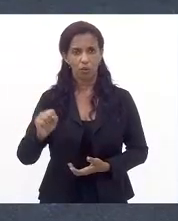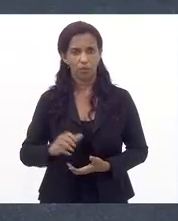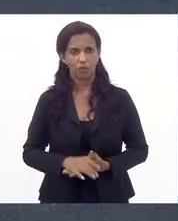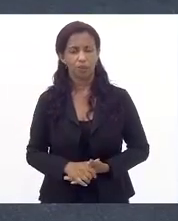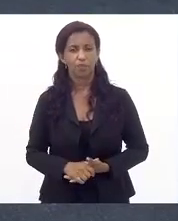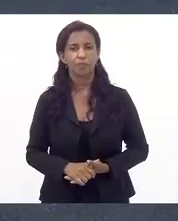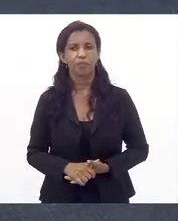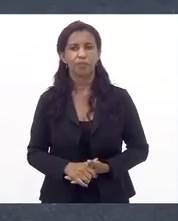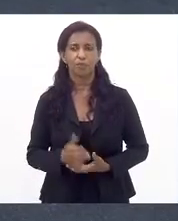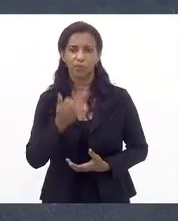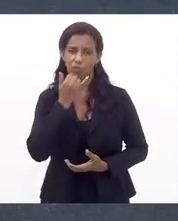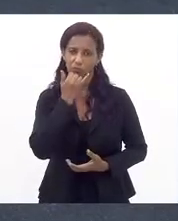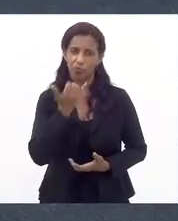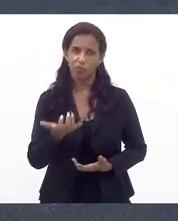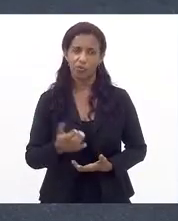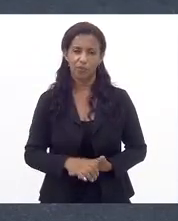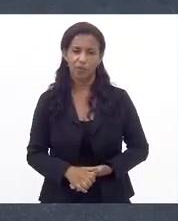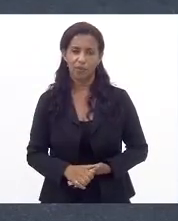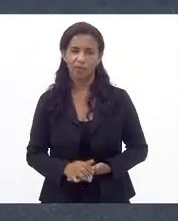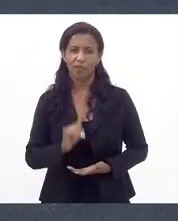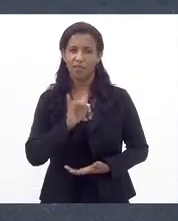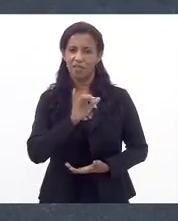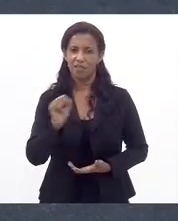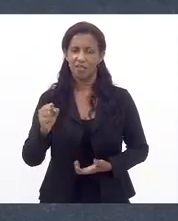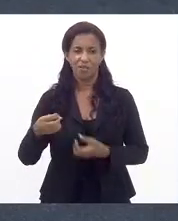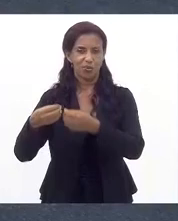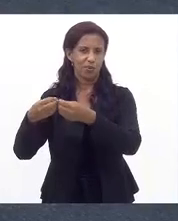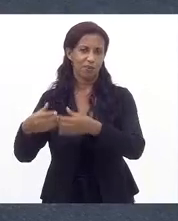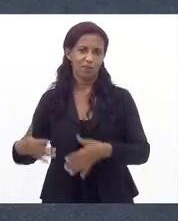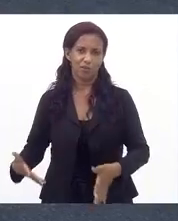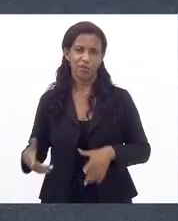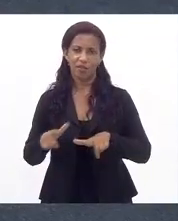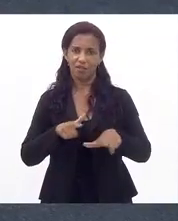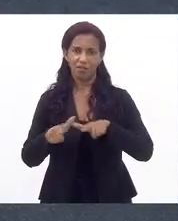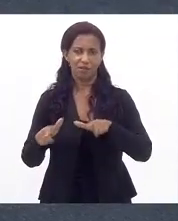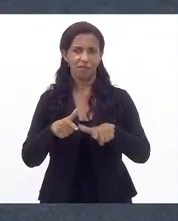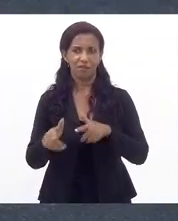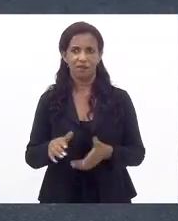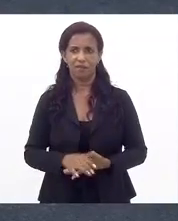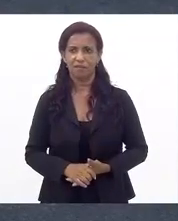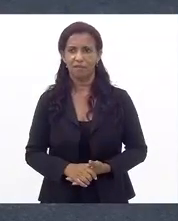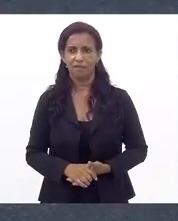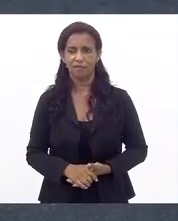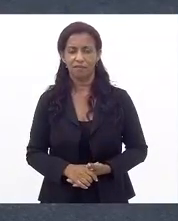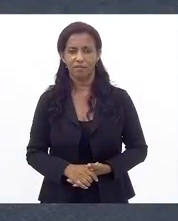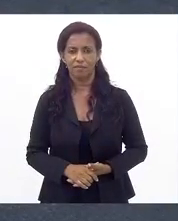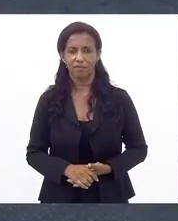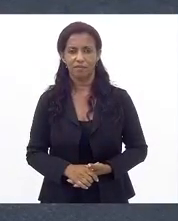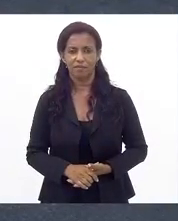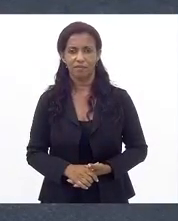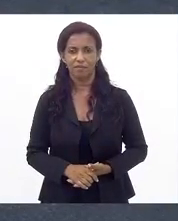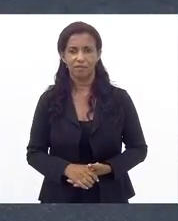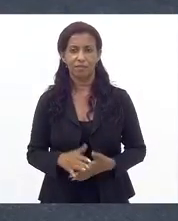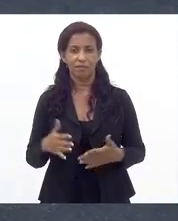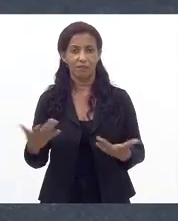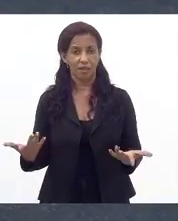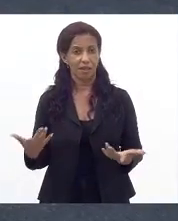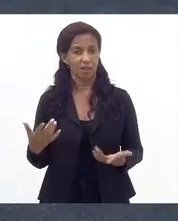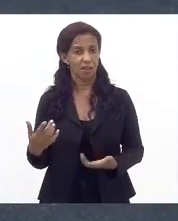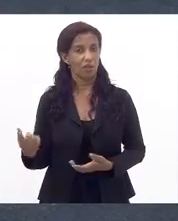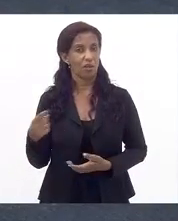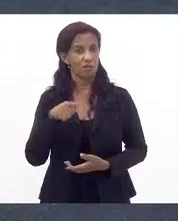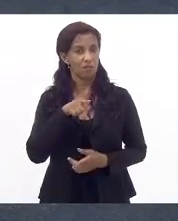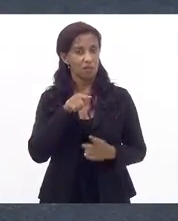anos me desculpem se isso não é prejudicar o servidor bom então assim esse